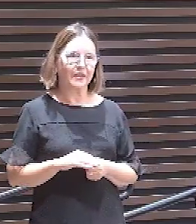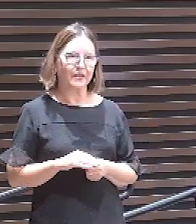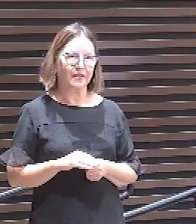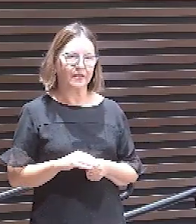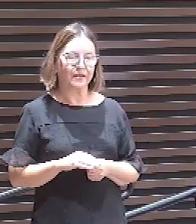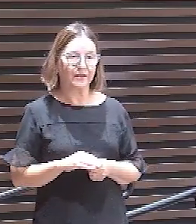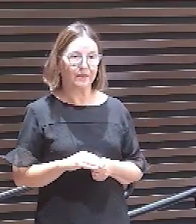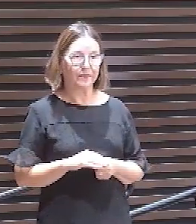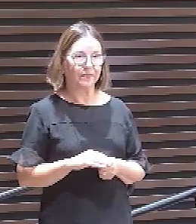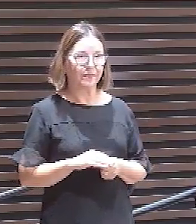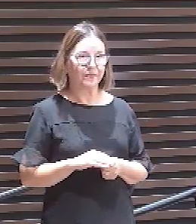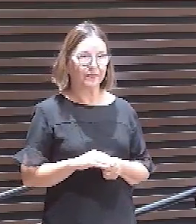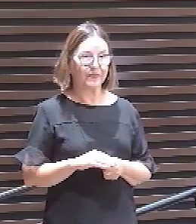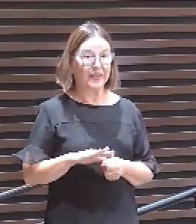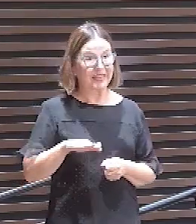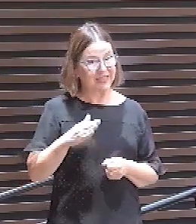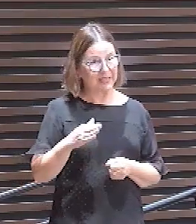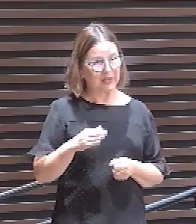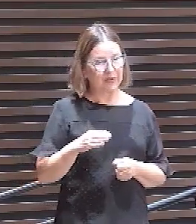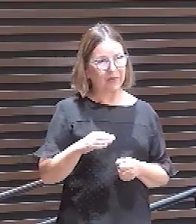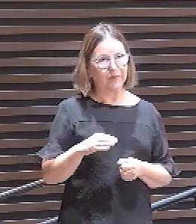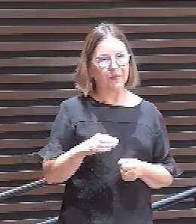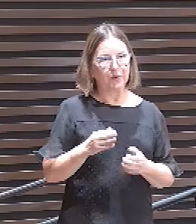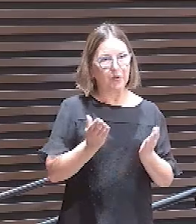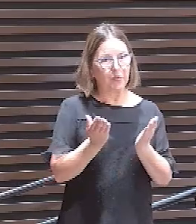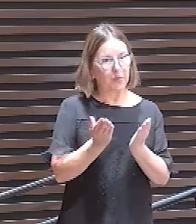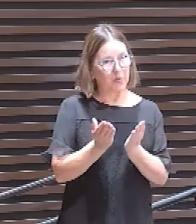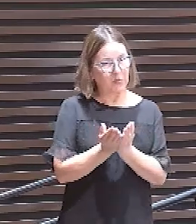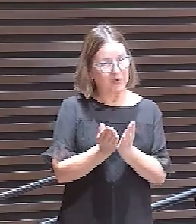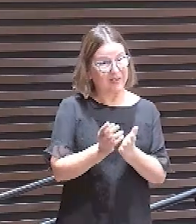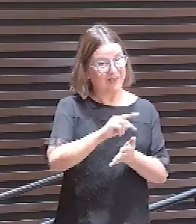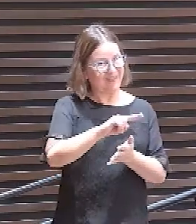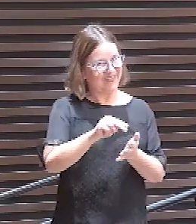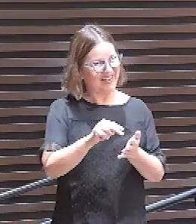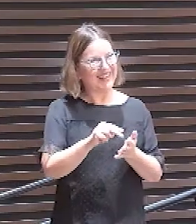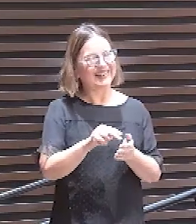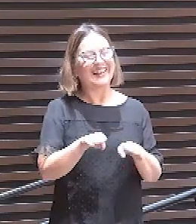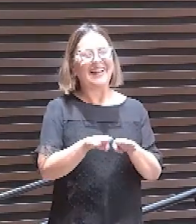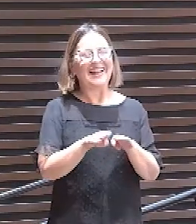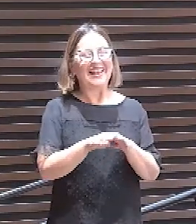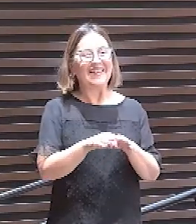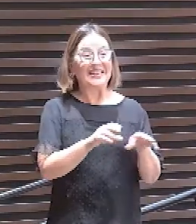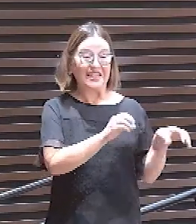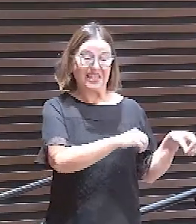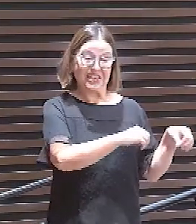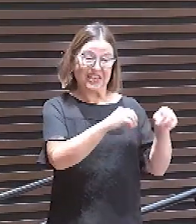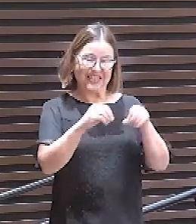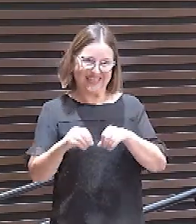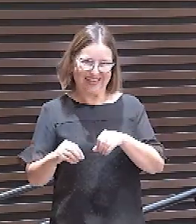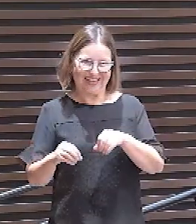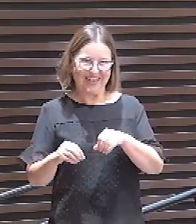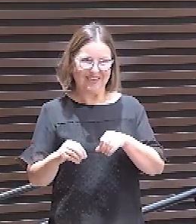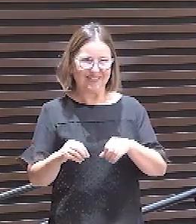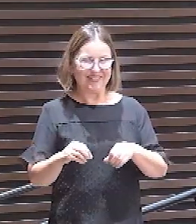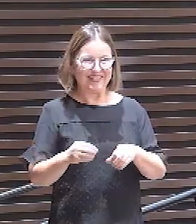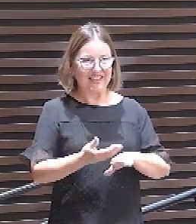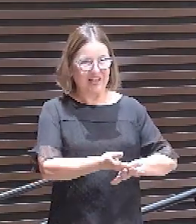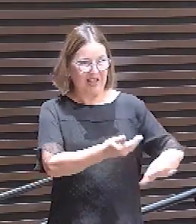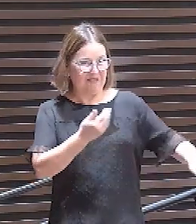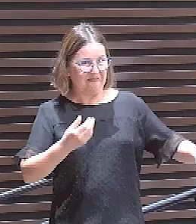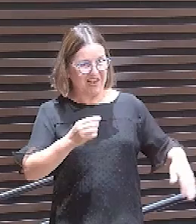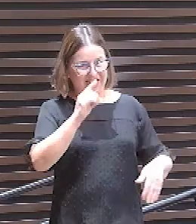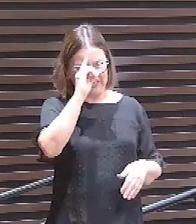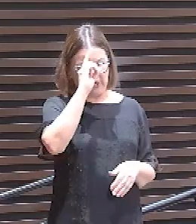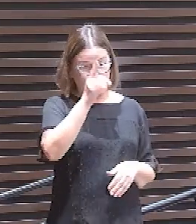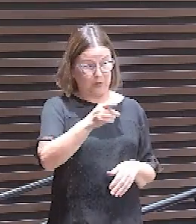nesse caso, os crentes também são tirados e trasladados por Deus do domínio do pecado para o reino